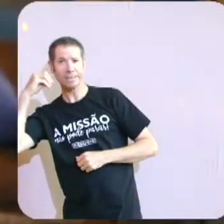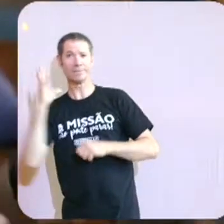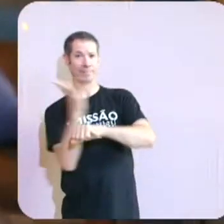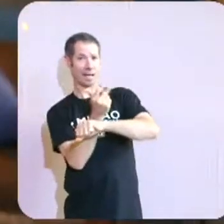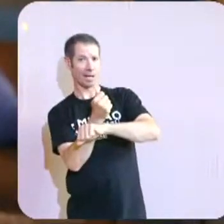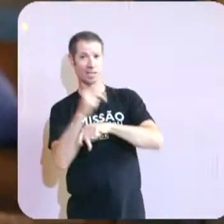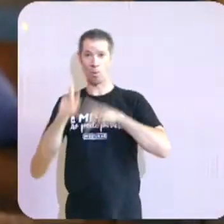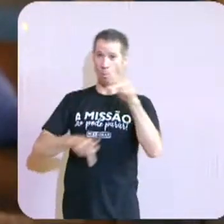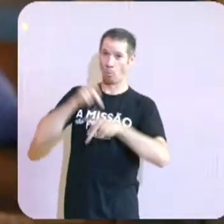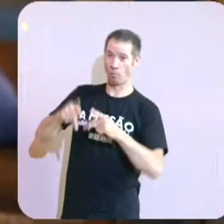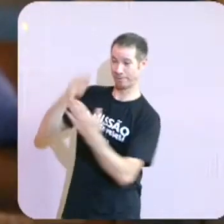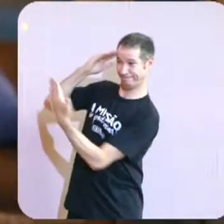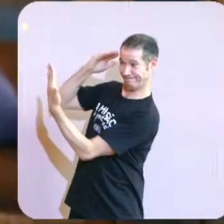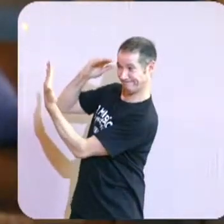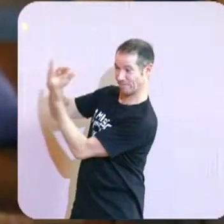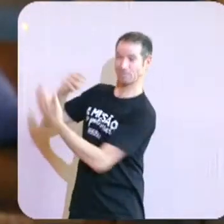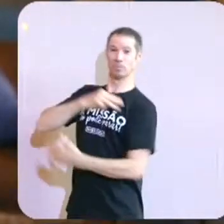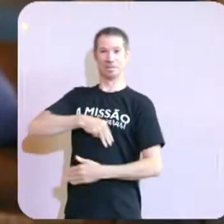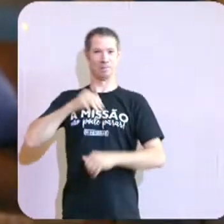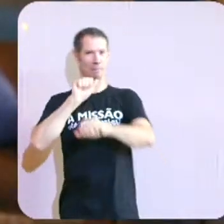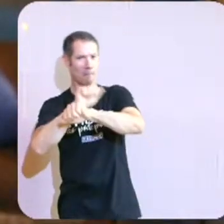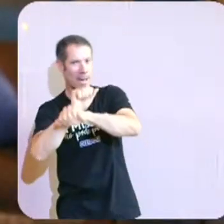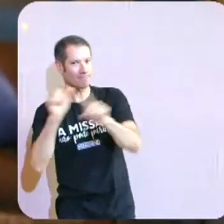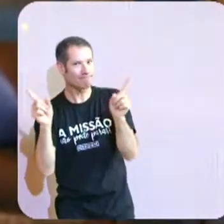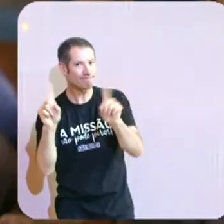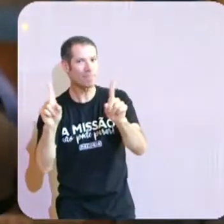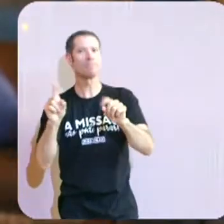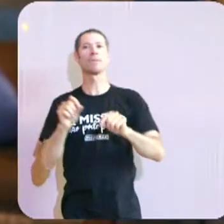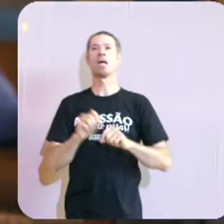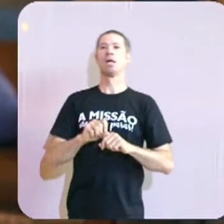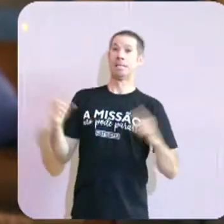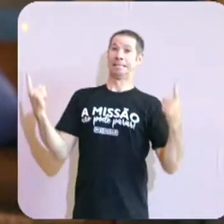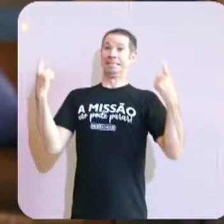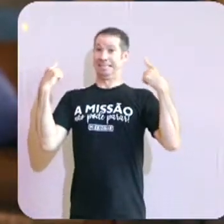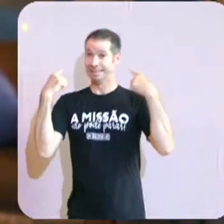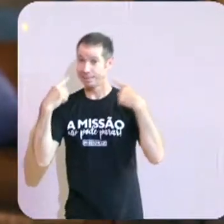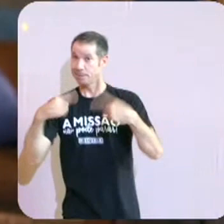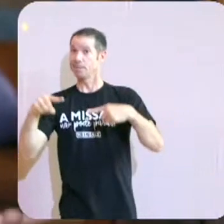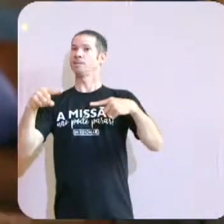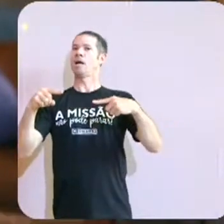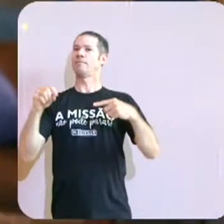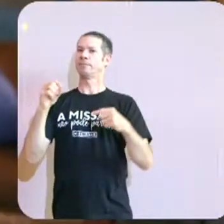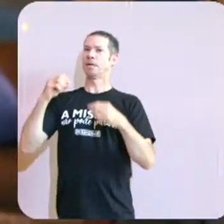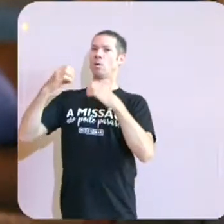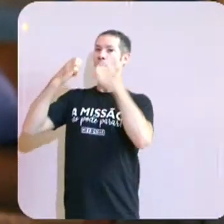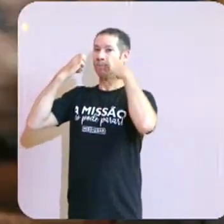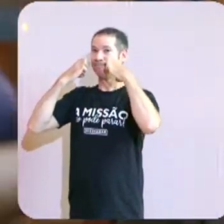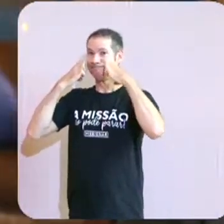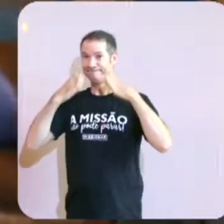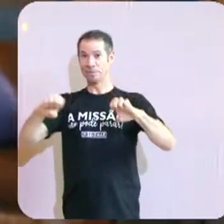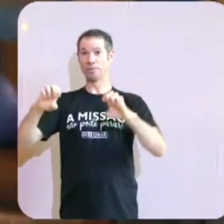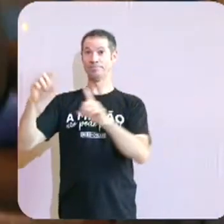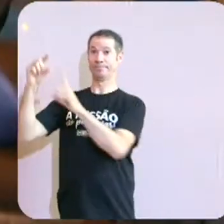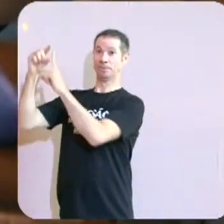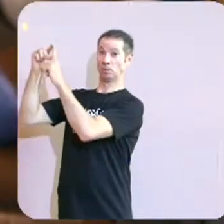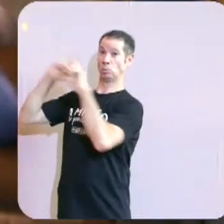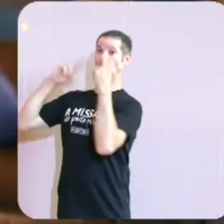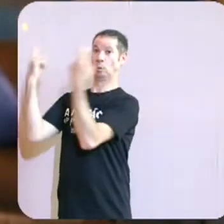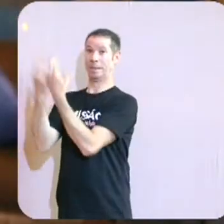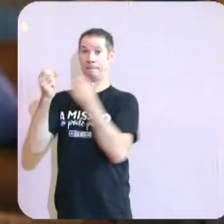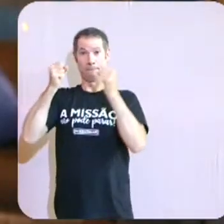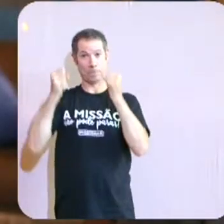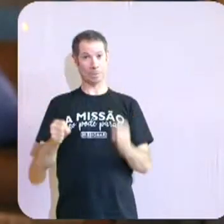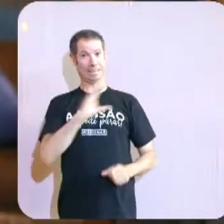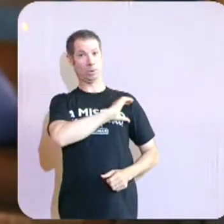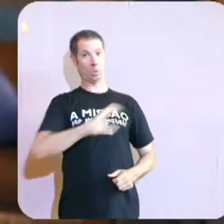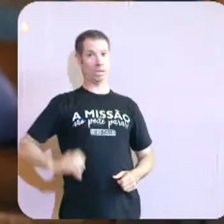Deus vai cumprir com a missão. A missão não vai parar. Isso nos desafia a compreensão de que o evangelho do reino, ele será pregado pelo poder de Cristo